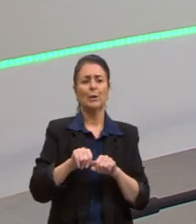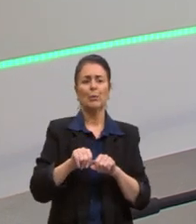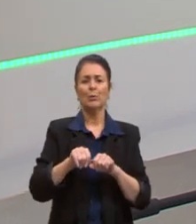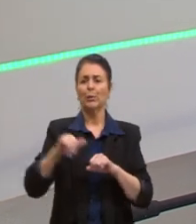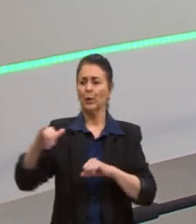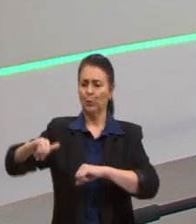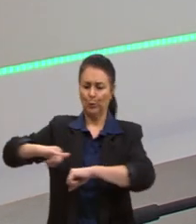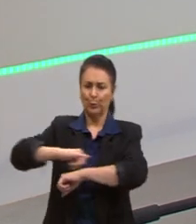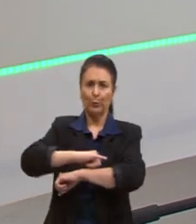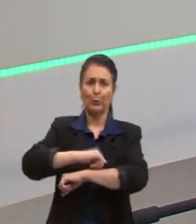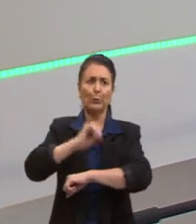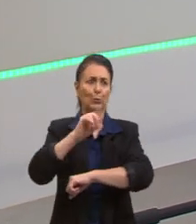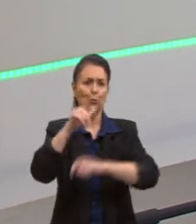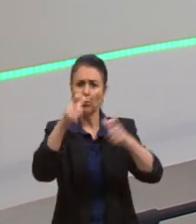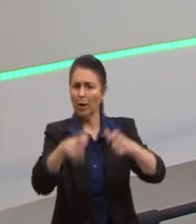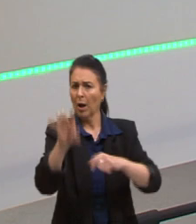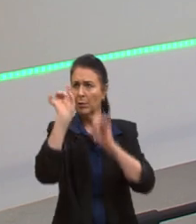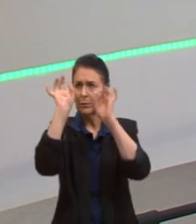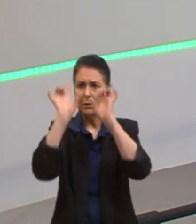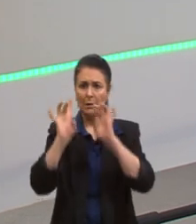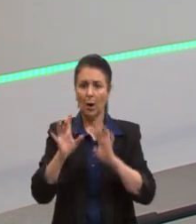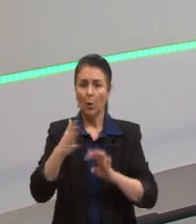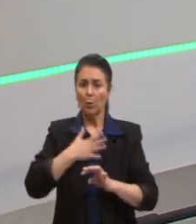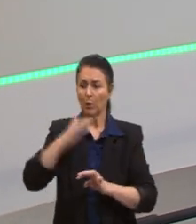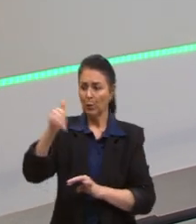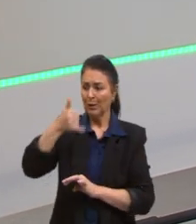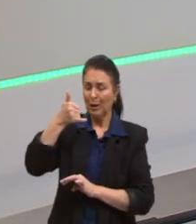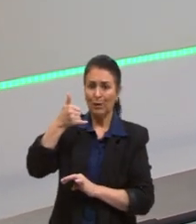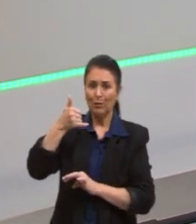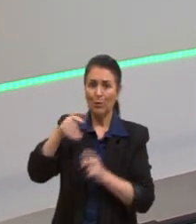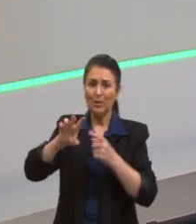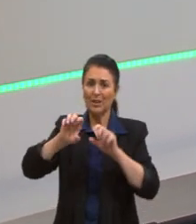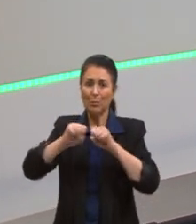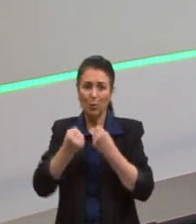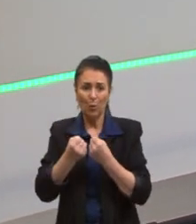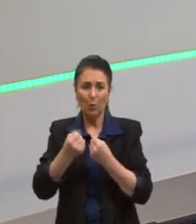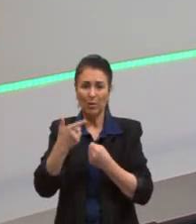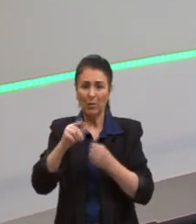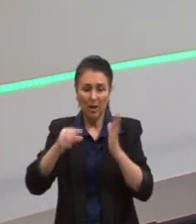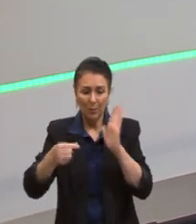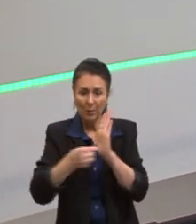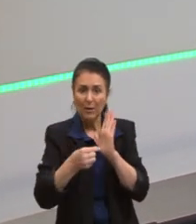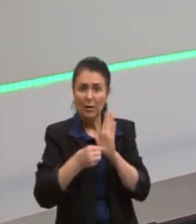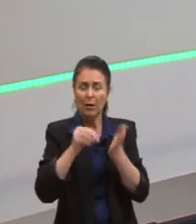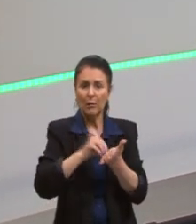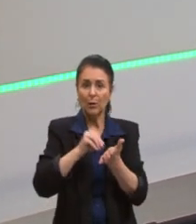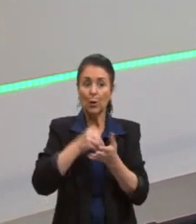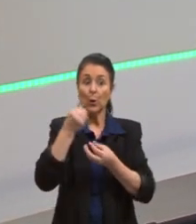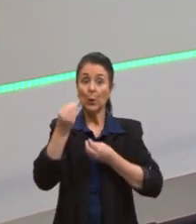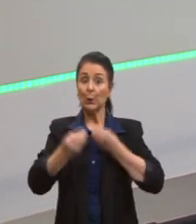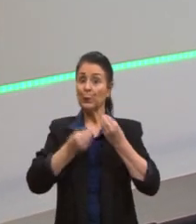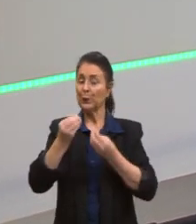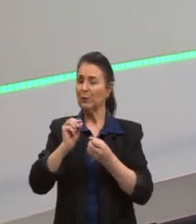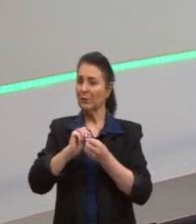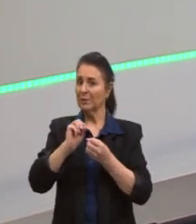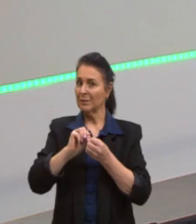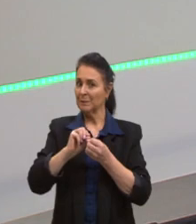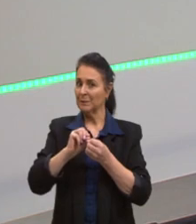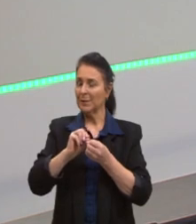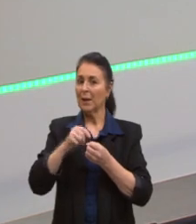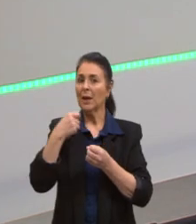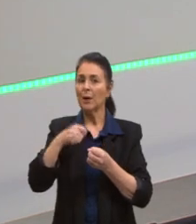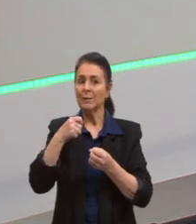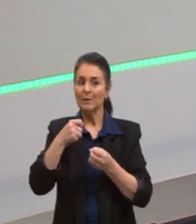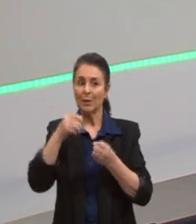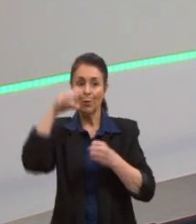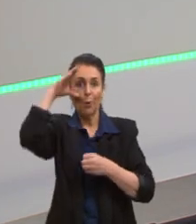como eu vou se for estragado Por algum motivo não está carregado como eu vou conseguir conversar com essa pessoa traduzir é eu vou ter que fazer